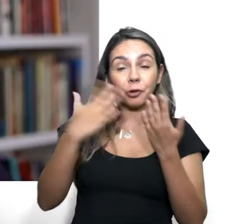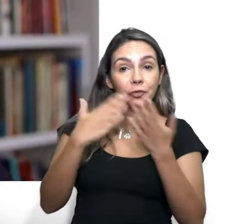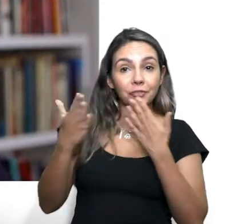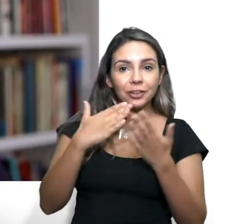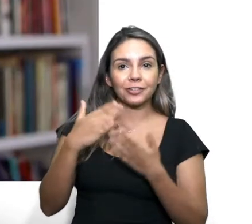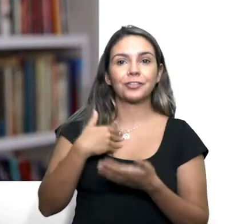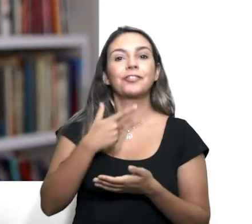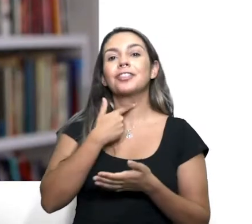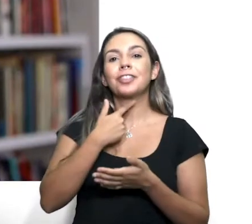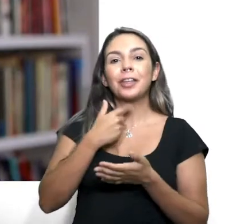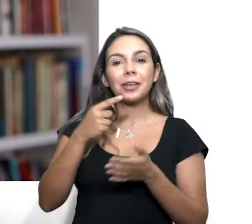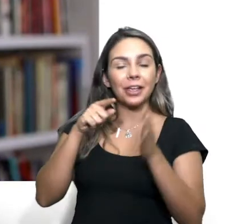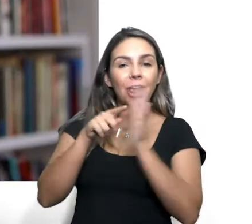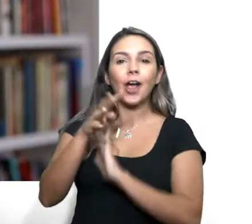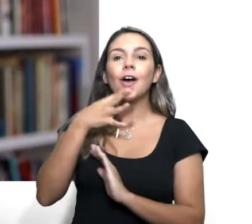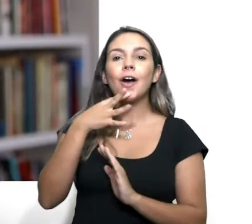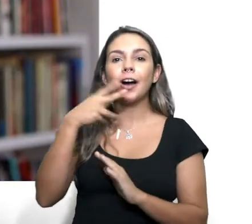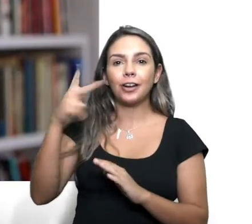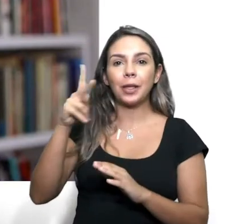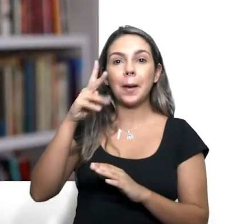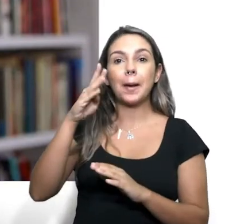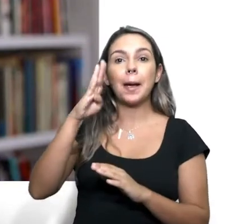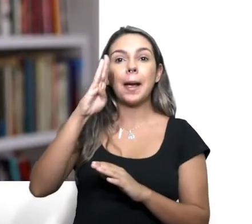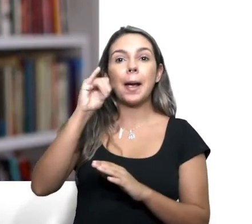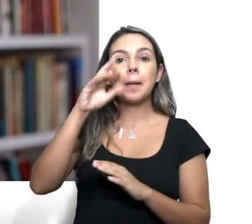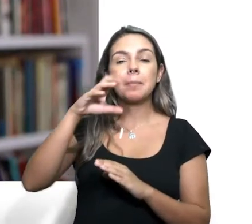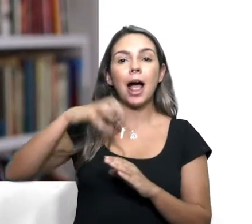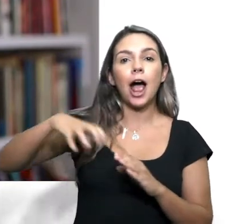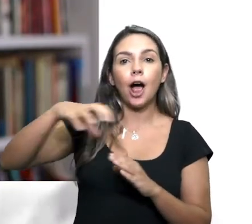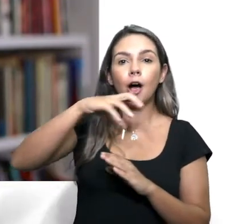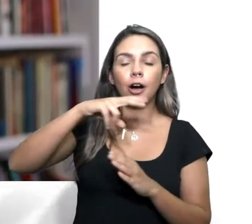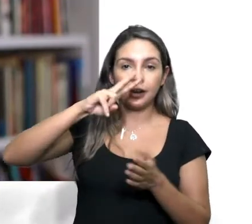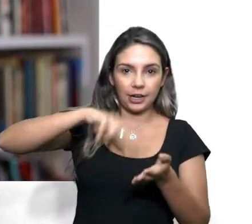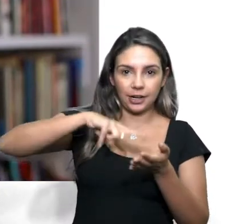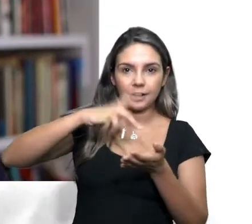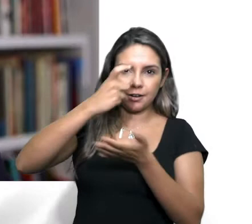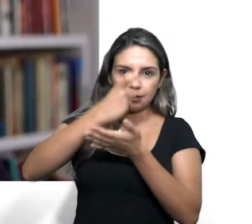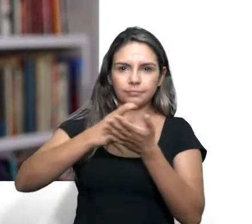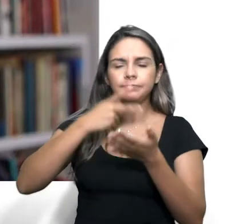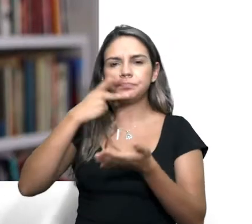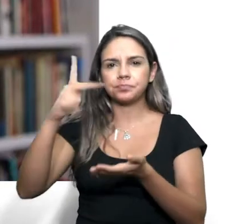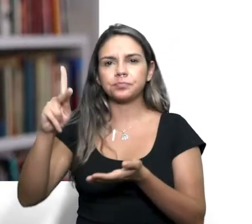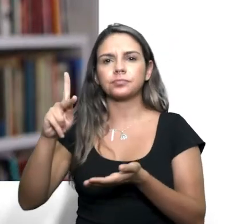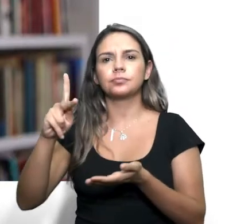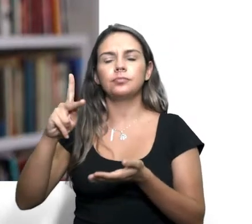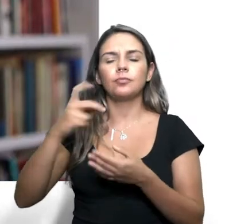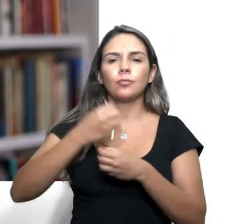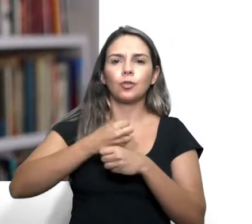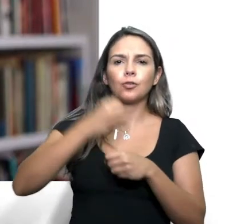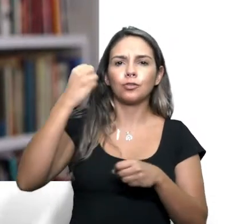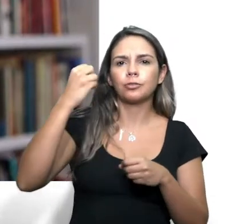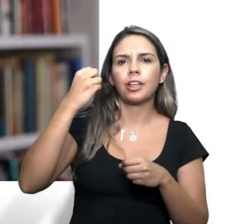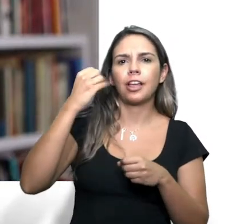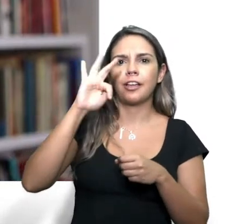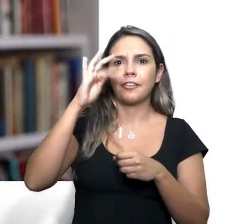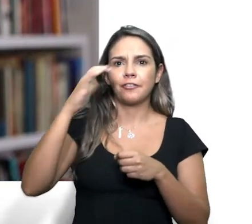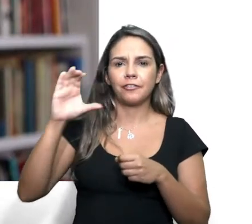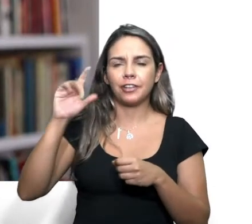bairro. Li os textos que falam do livro, o sucesso que fez na França. A primeira pergunta é um pouco